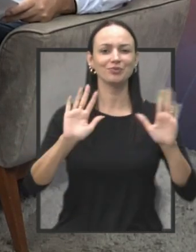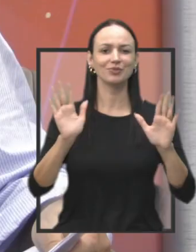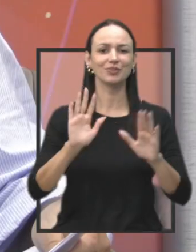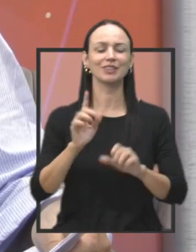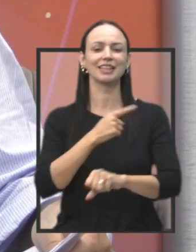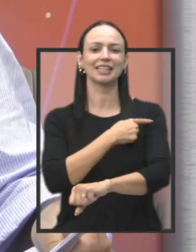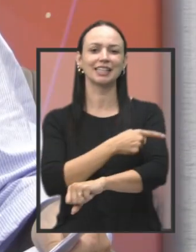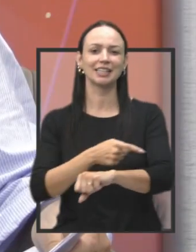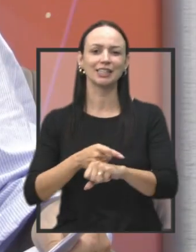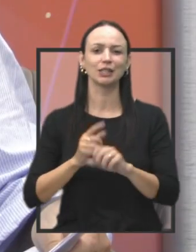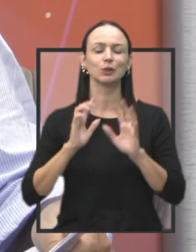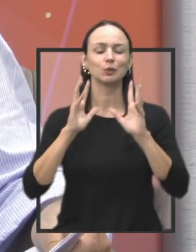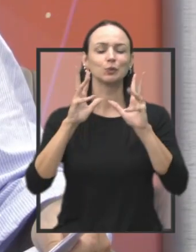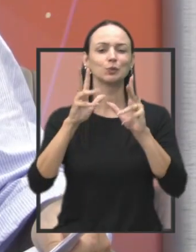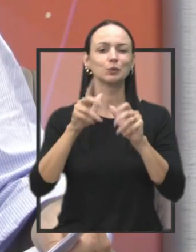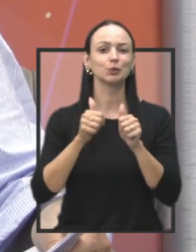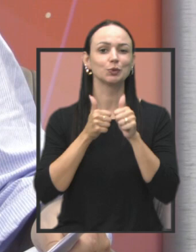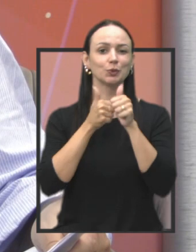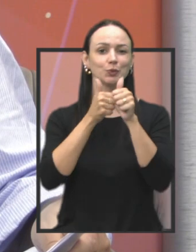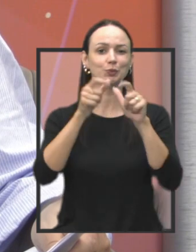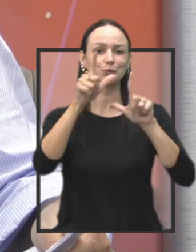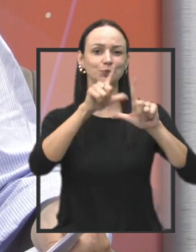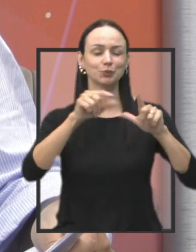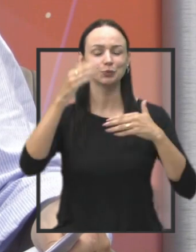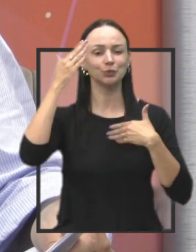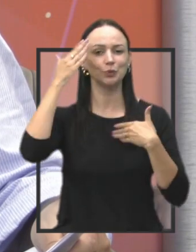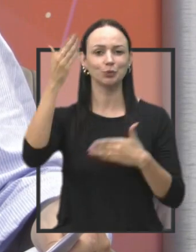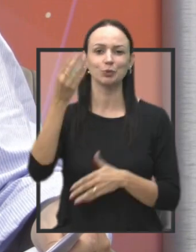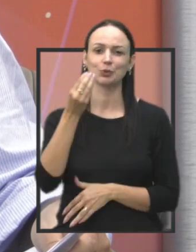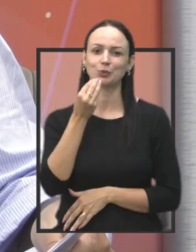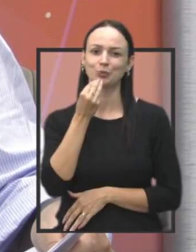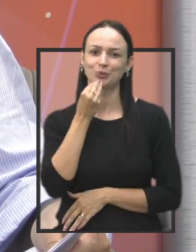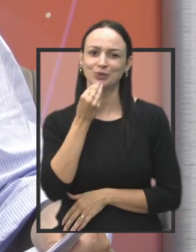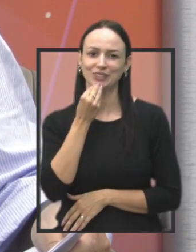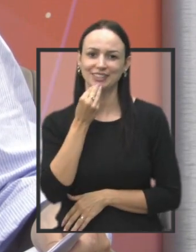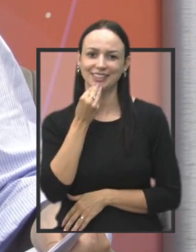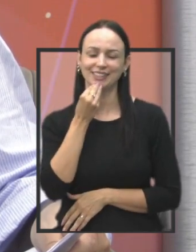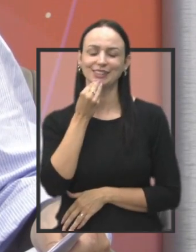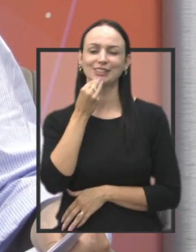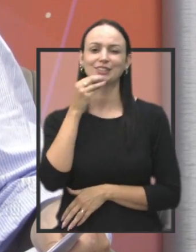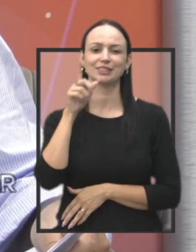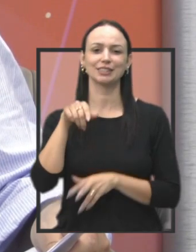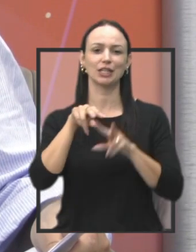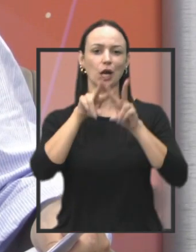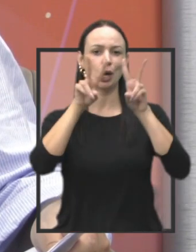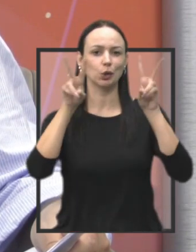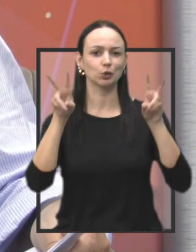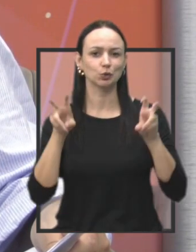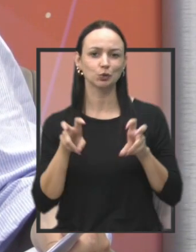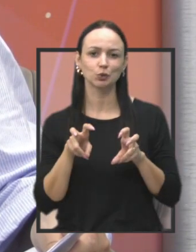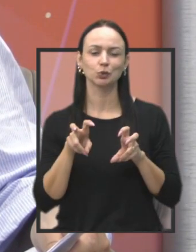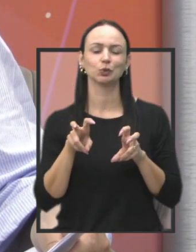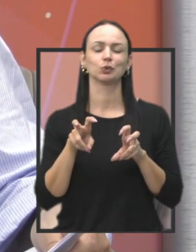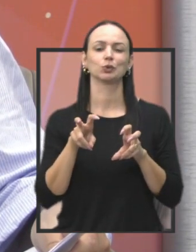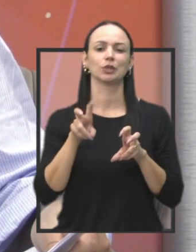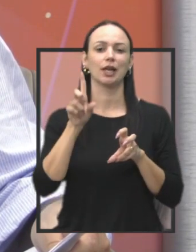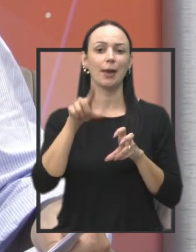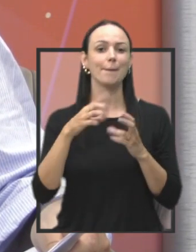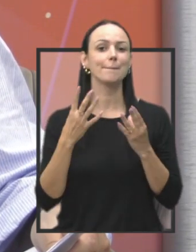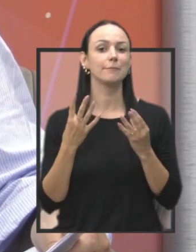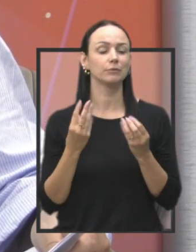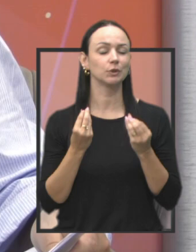todos que nos acompanham pela TV Câmara. Muito obrigado pela oportunidade para a gente trazer esse assunto de